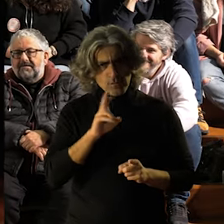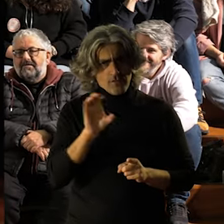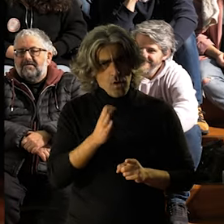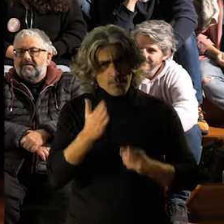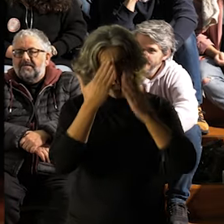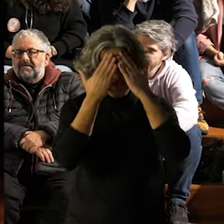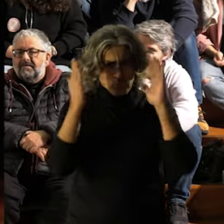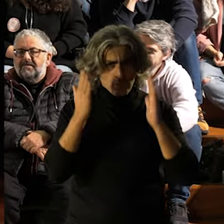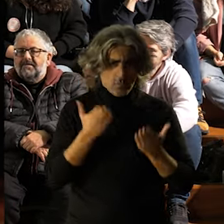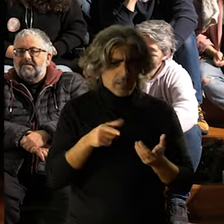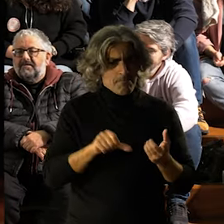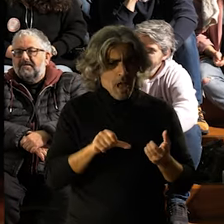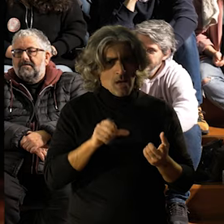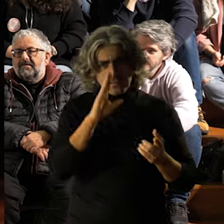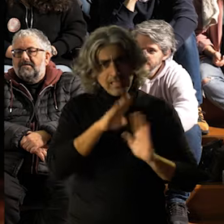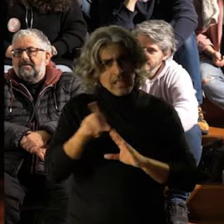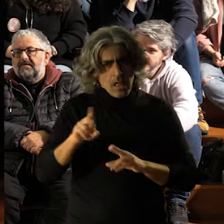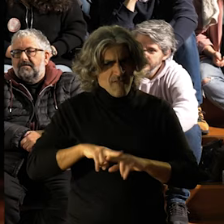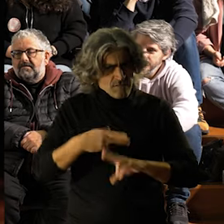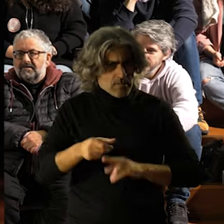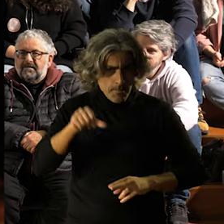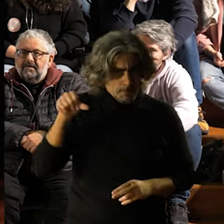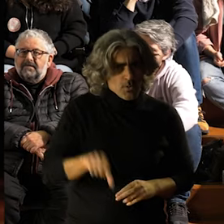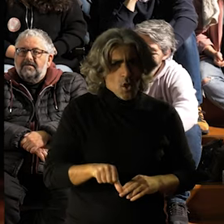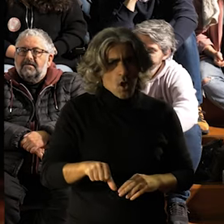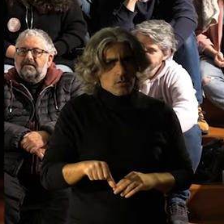na democracia? Isto está mal, mas se fosse a direita era ainda pior?